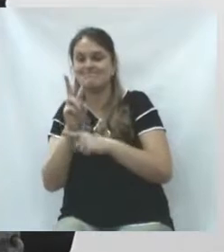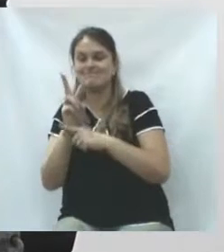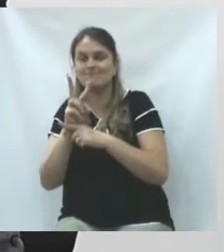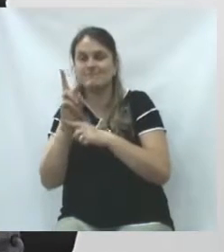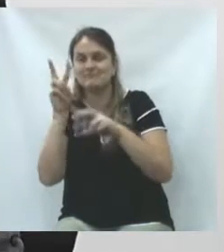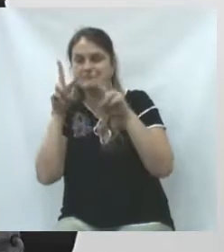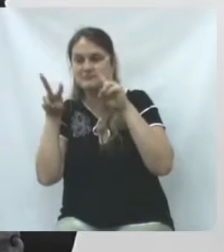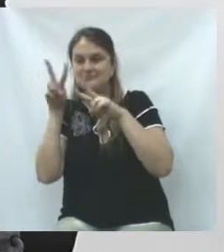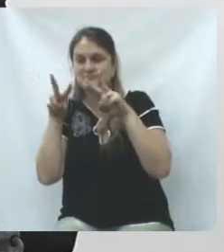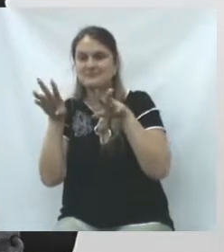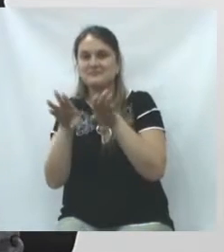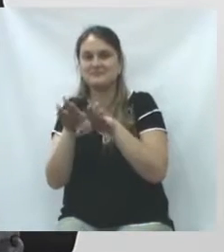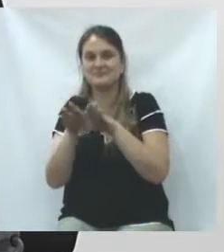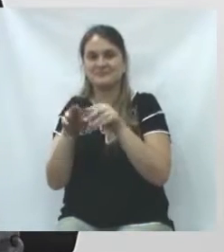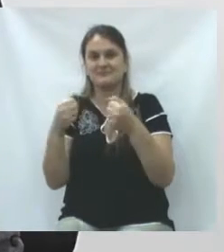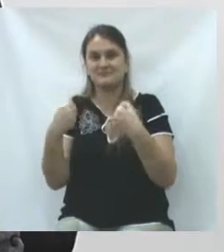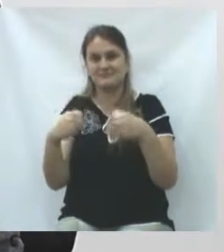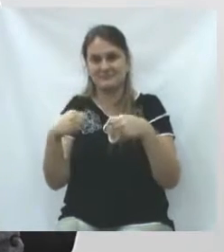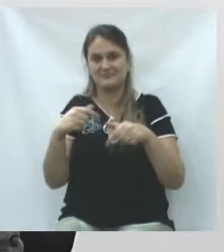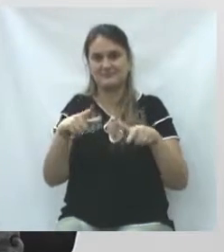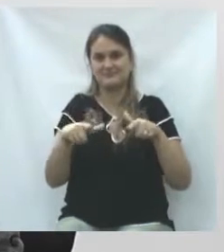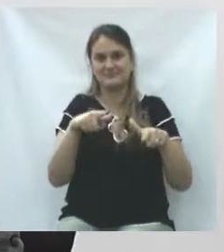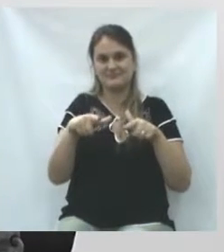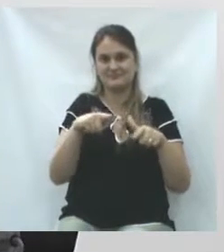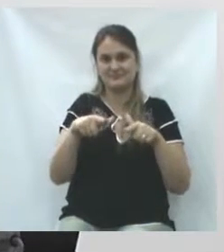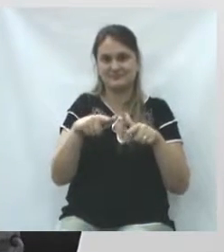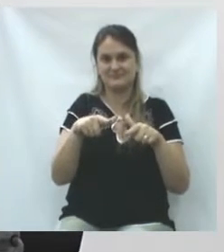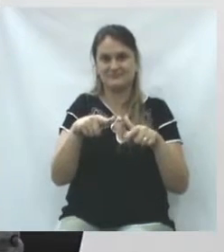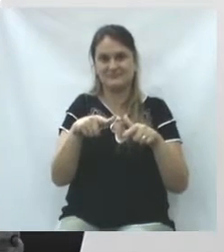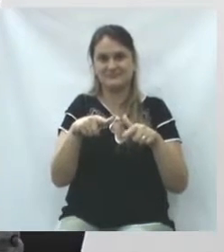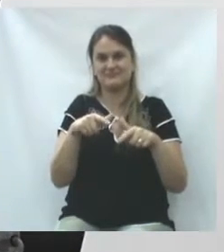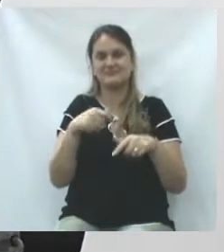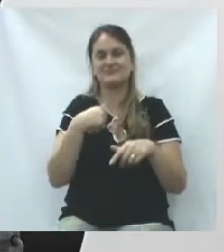precisava trabalhar. E eu me lembro que